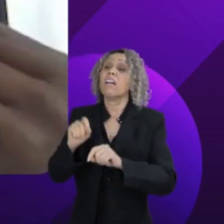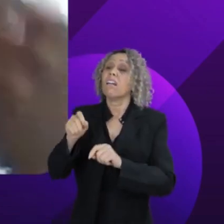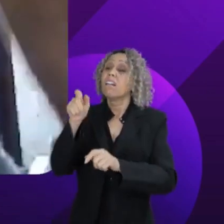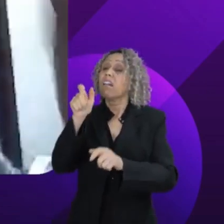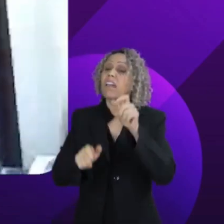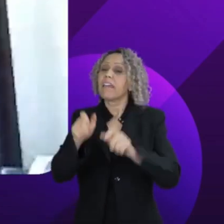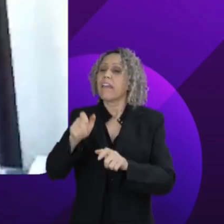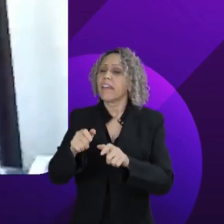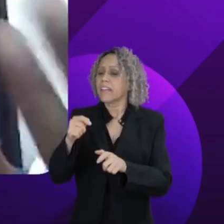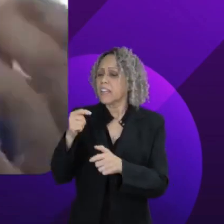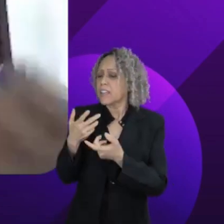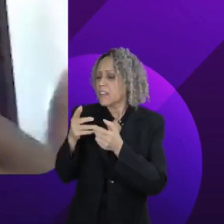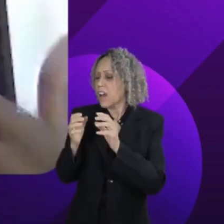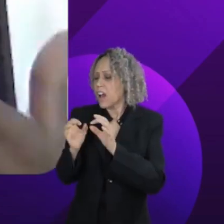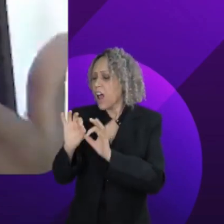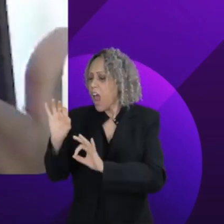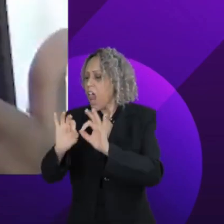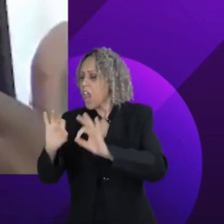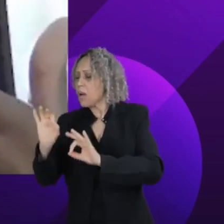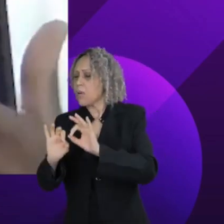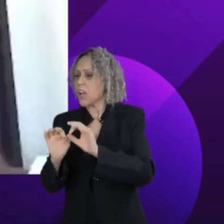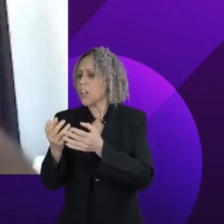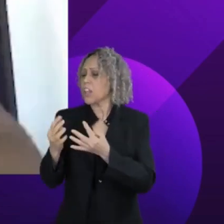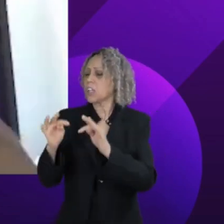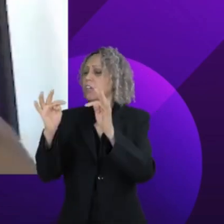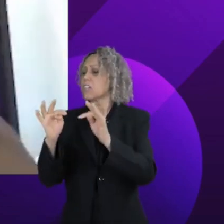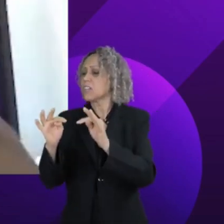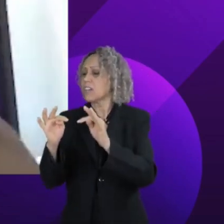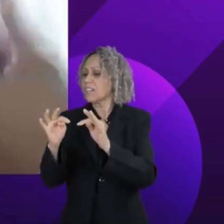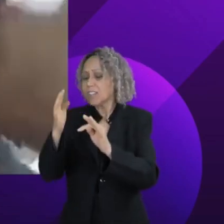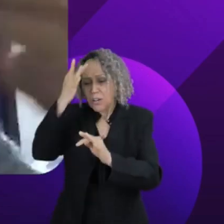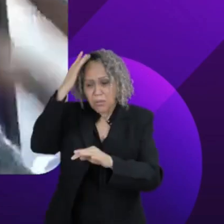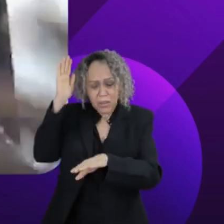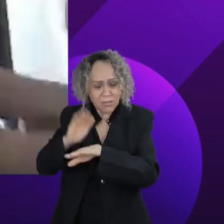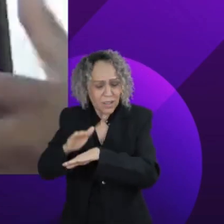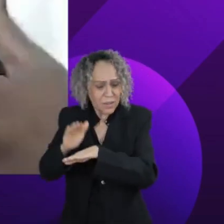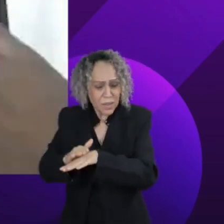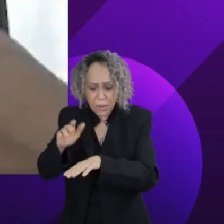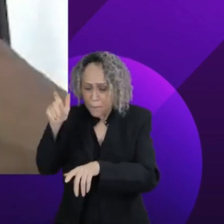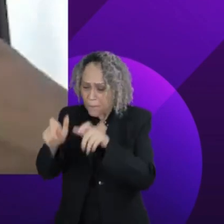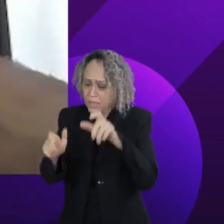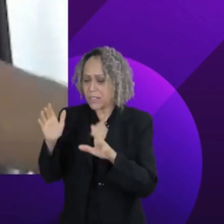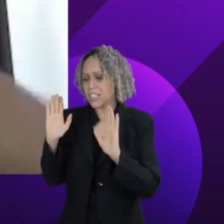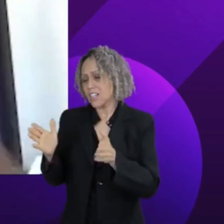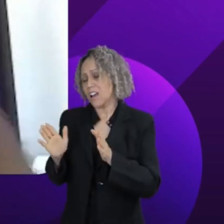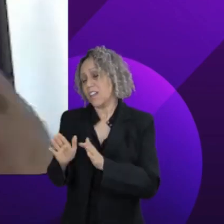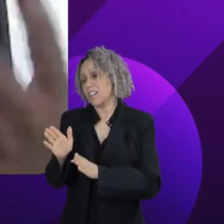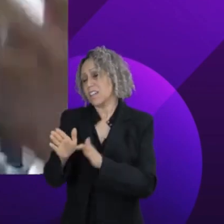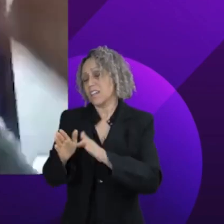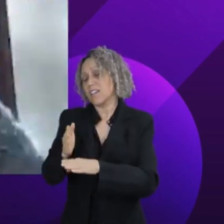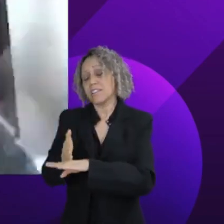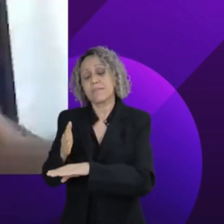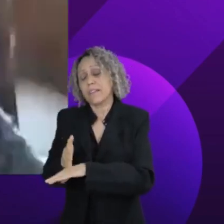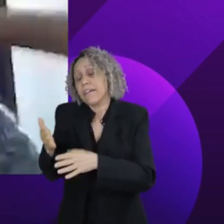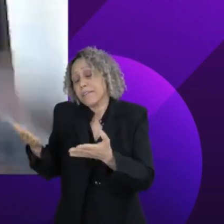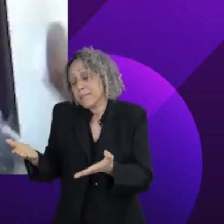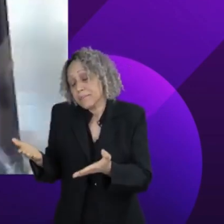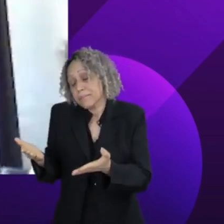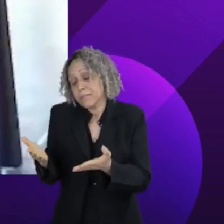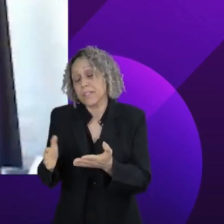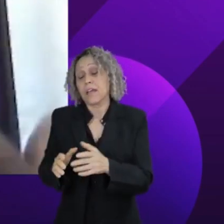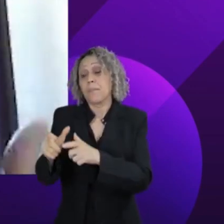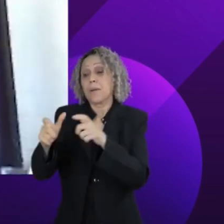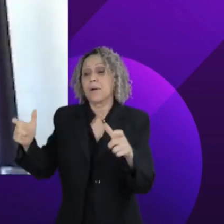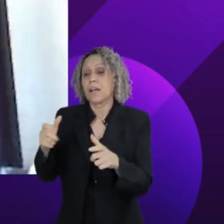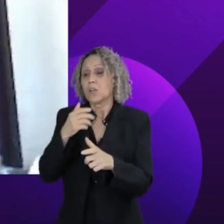que têm acesso, né? Então, a gente tem uma maior parte de homens